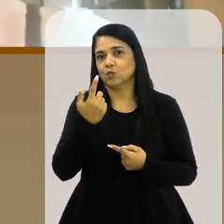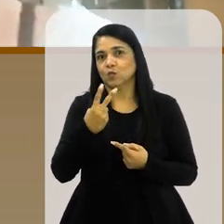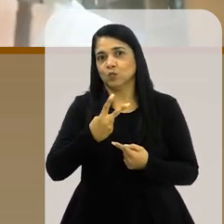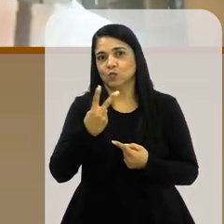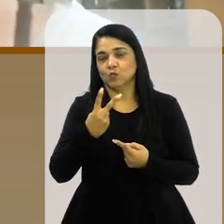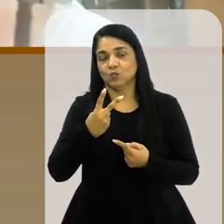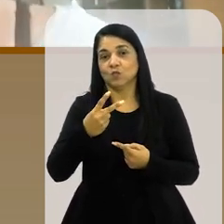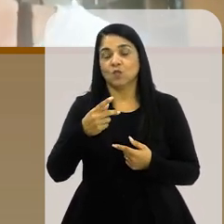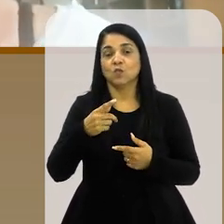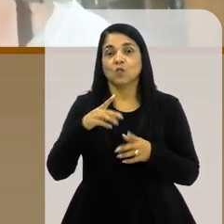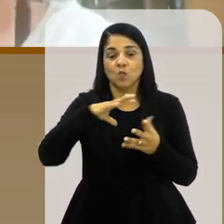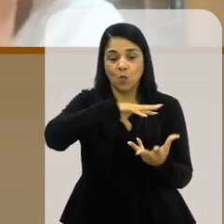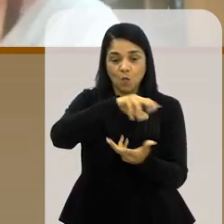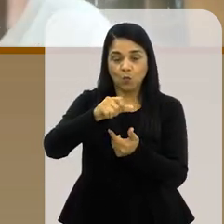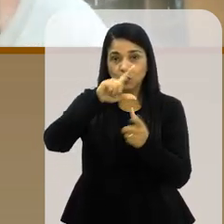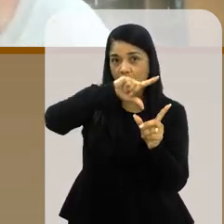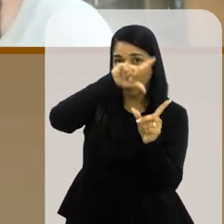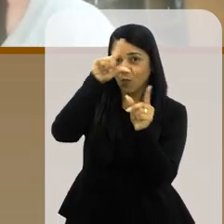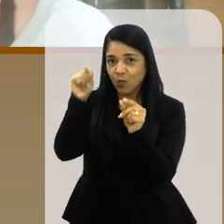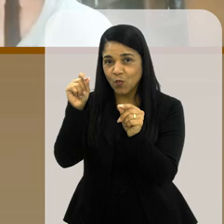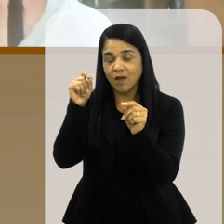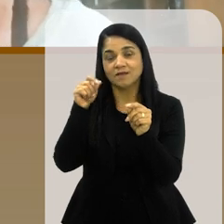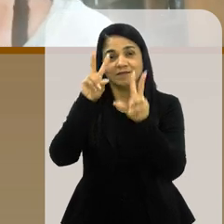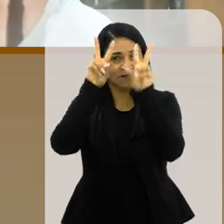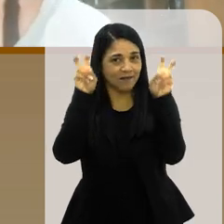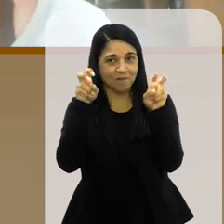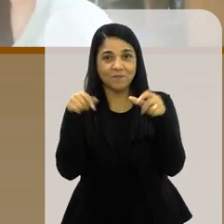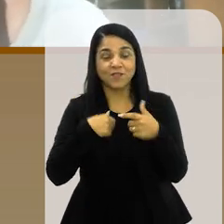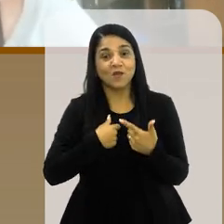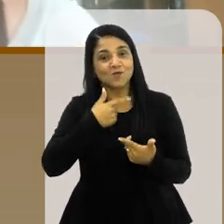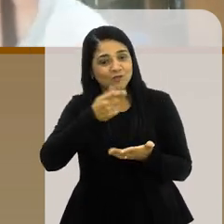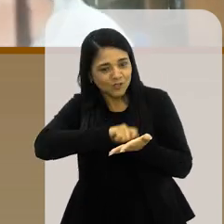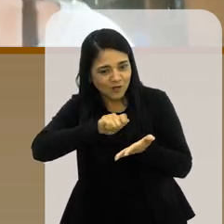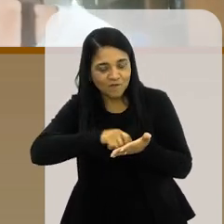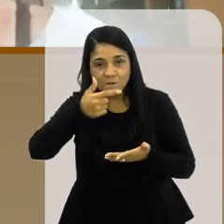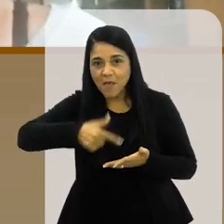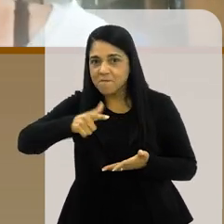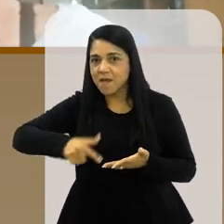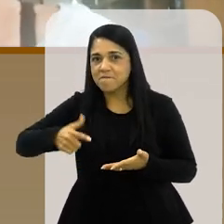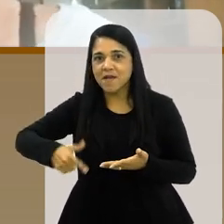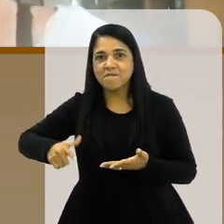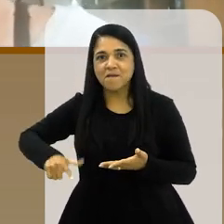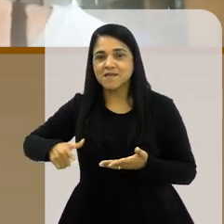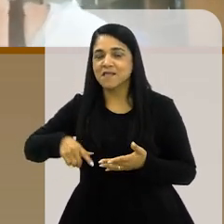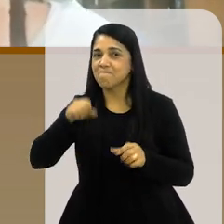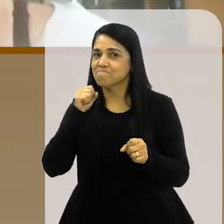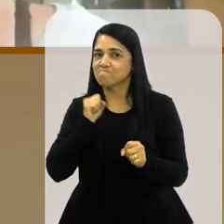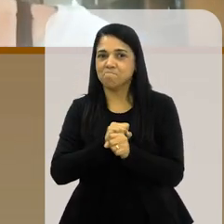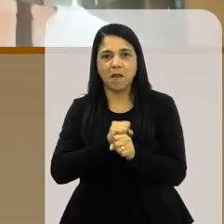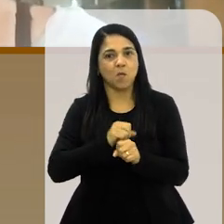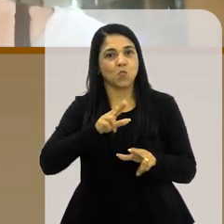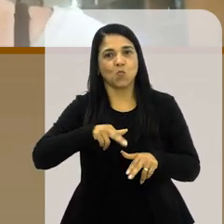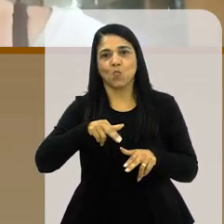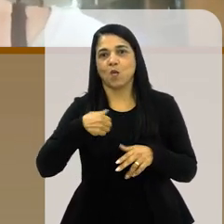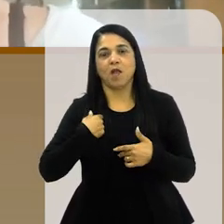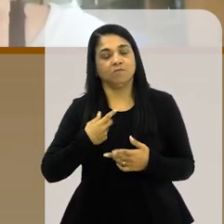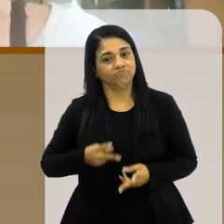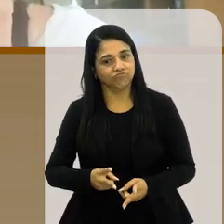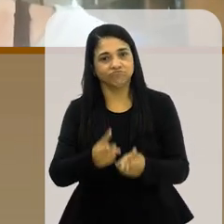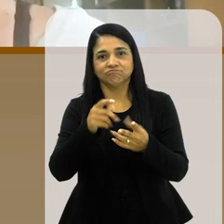depois amaram tanto que eu escrevi outro, que era o E não parou Classificados mais. Poéticos. Não, eu não parei nunca.